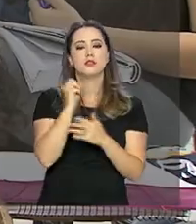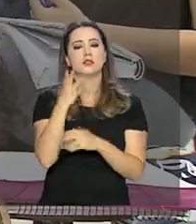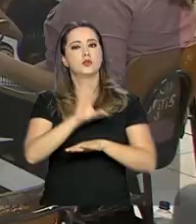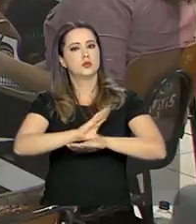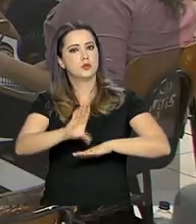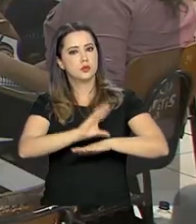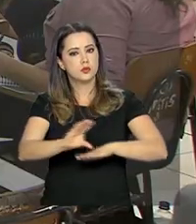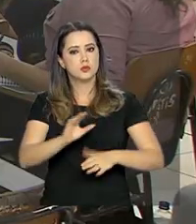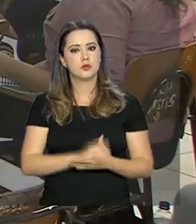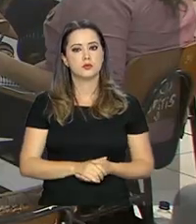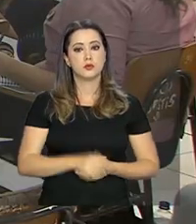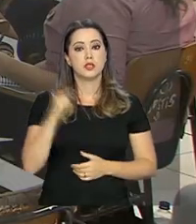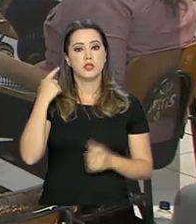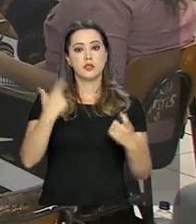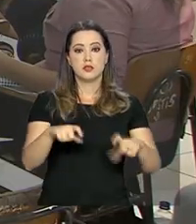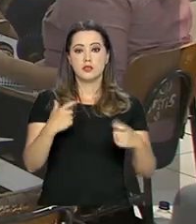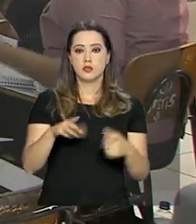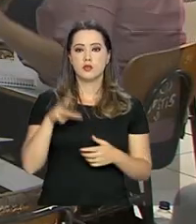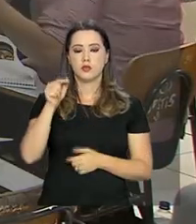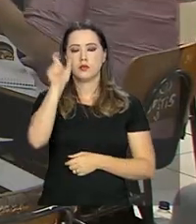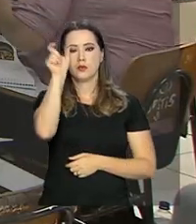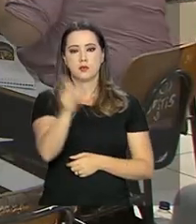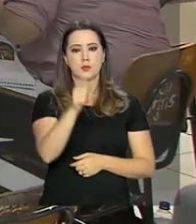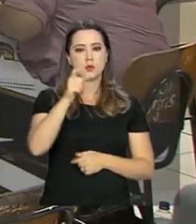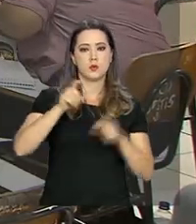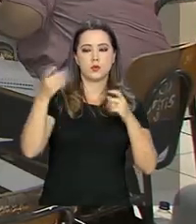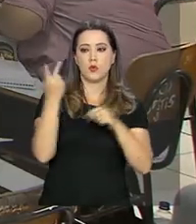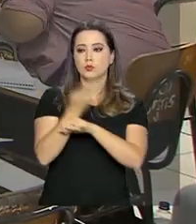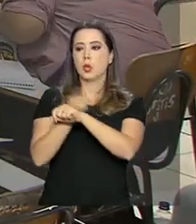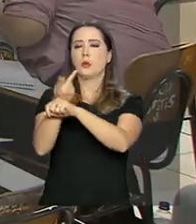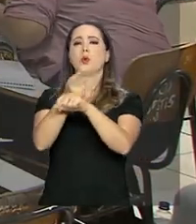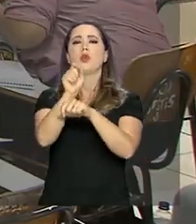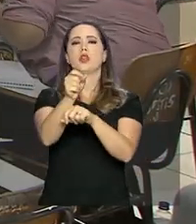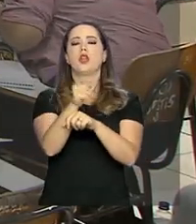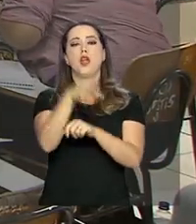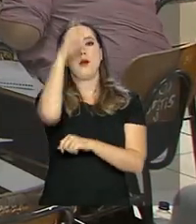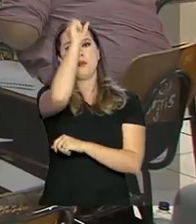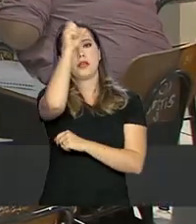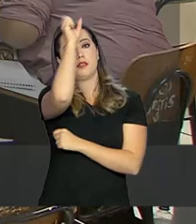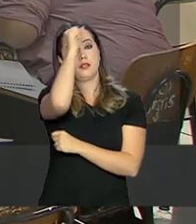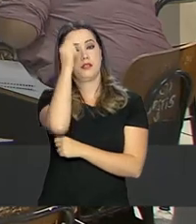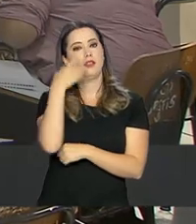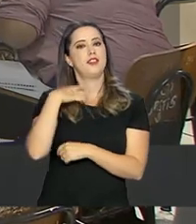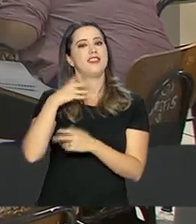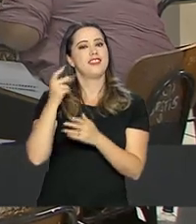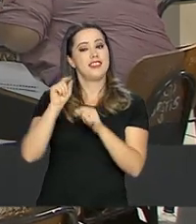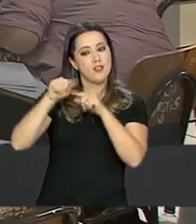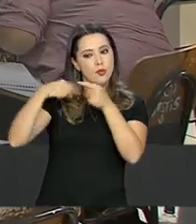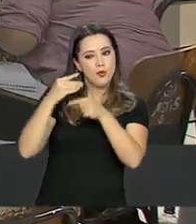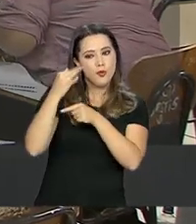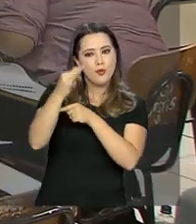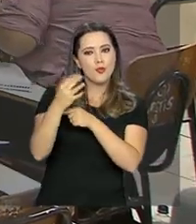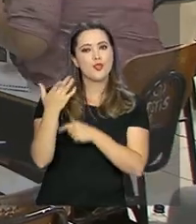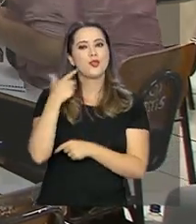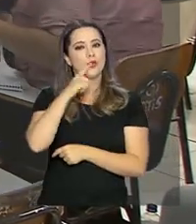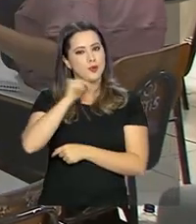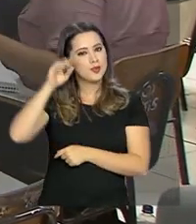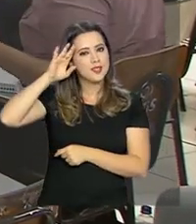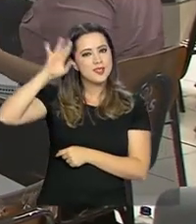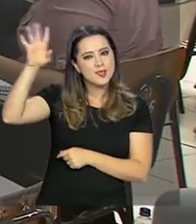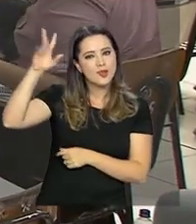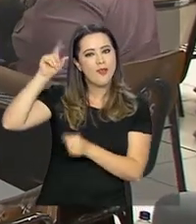cursinhos nesta sala de aula todo mundo está atrás de construir conhecimento e realizar sonhos mas aqui tem um